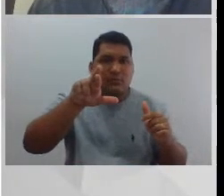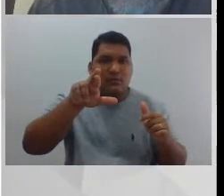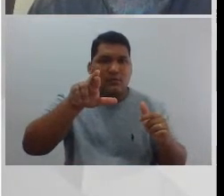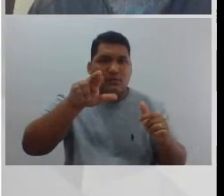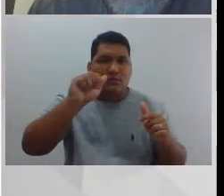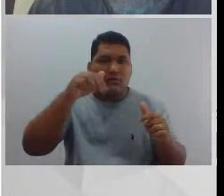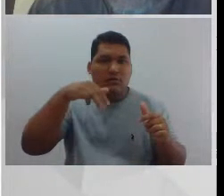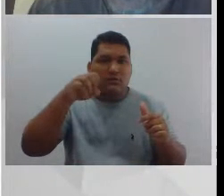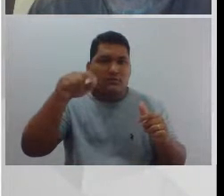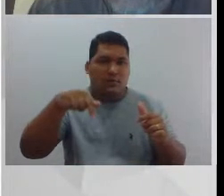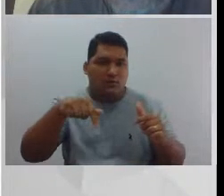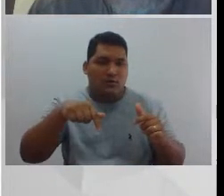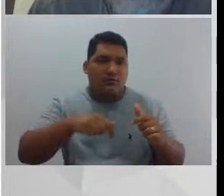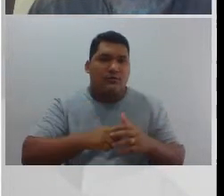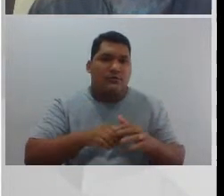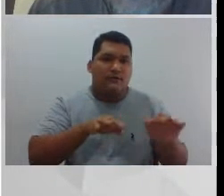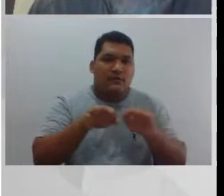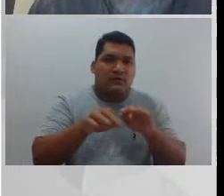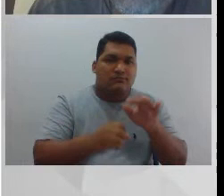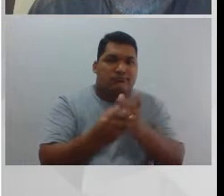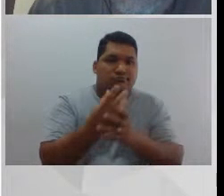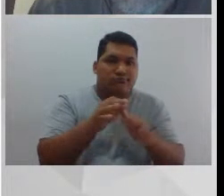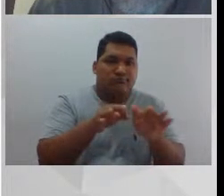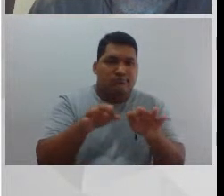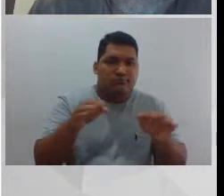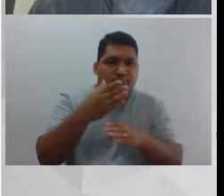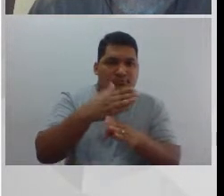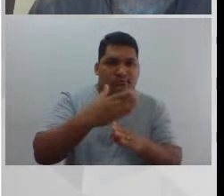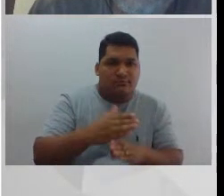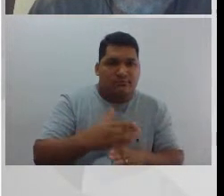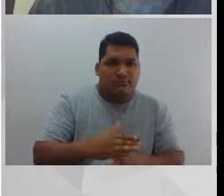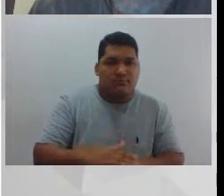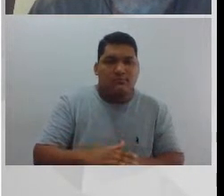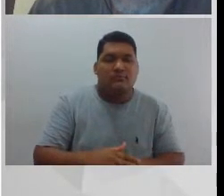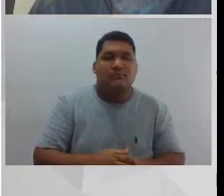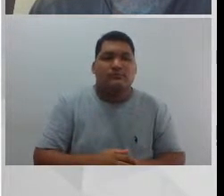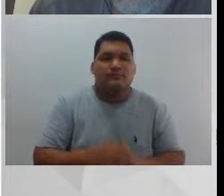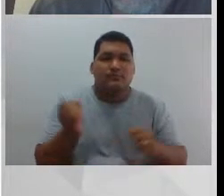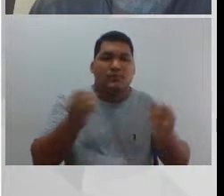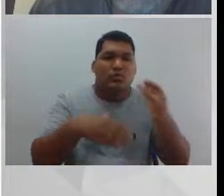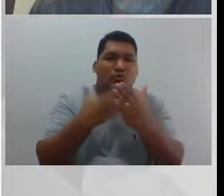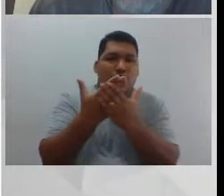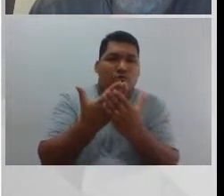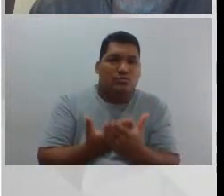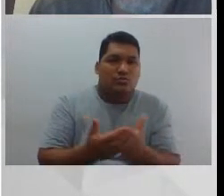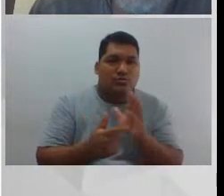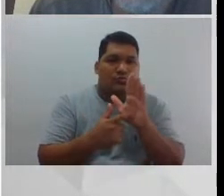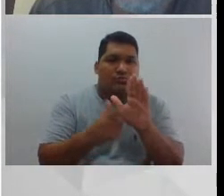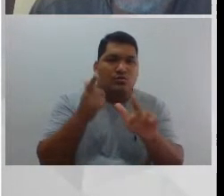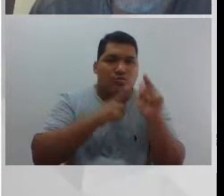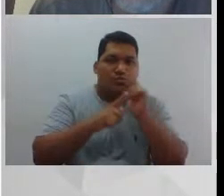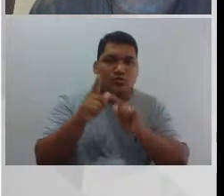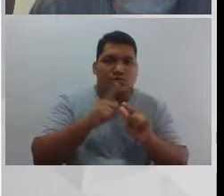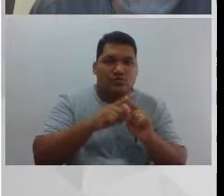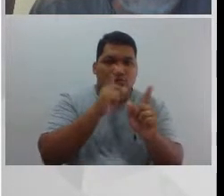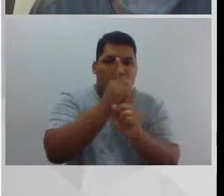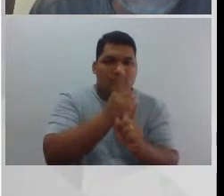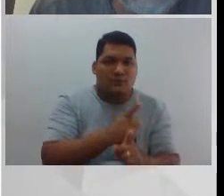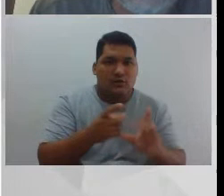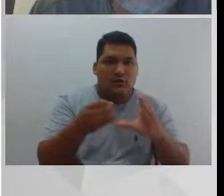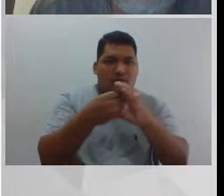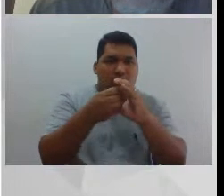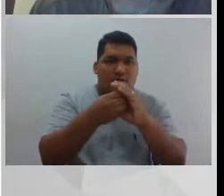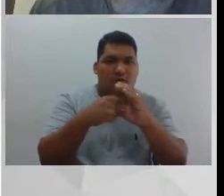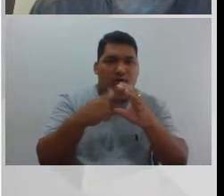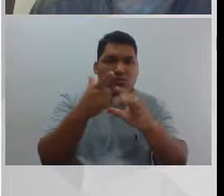traduziu esses primeiros experimentos, né, com novos estudos e conseguiu de alguma maneira identificar que as células se comunicavam,